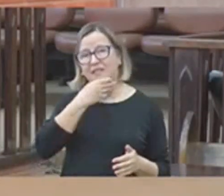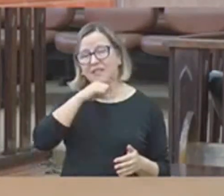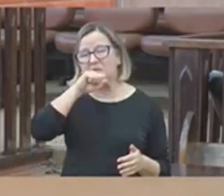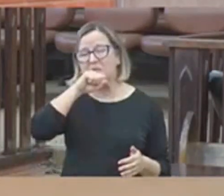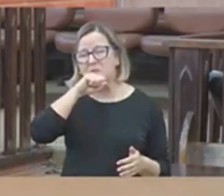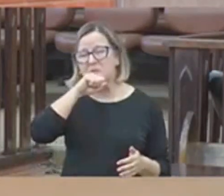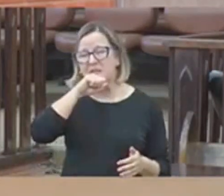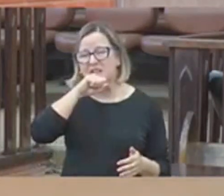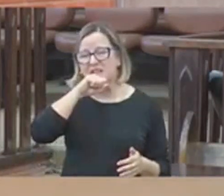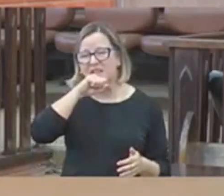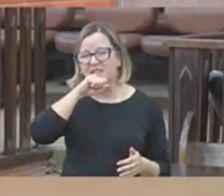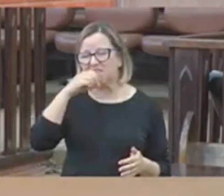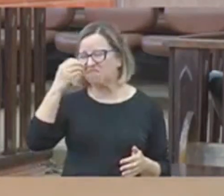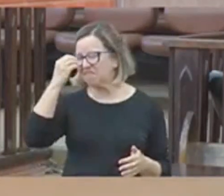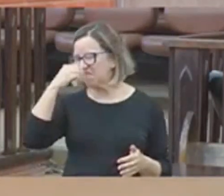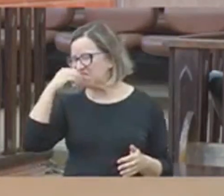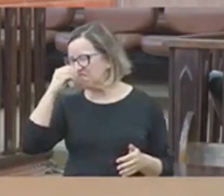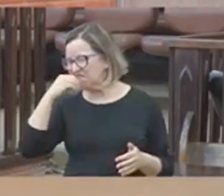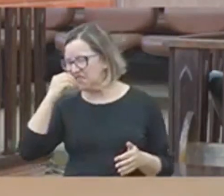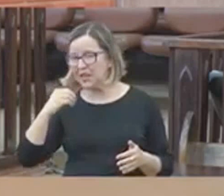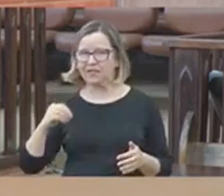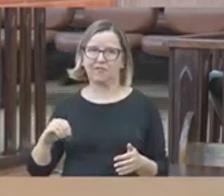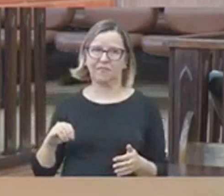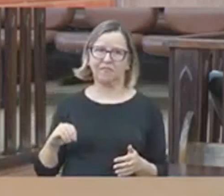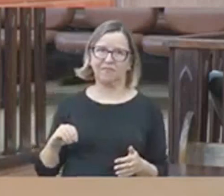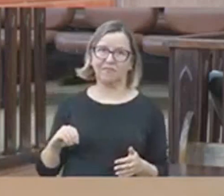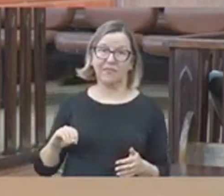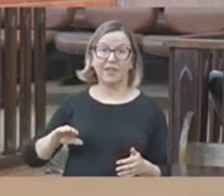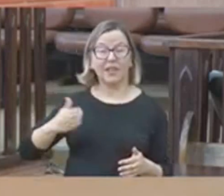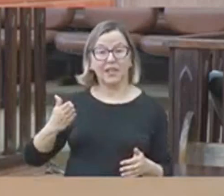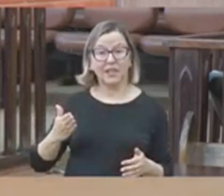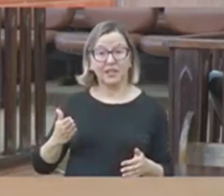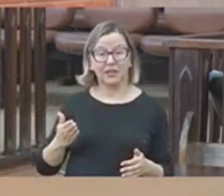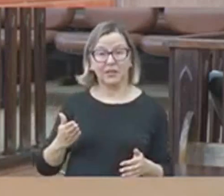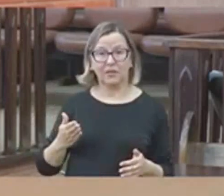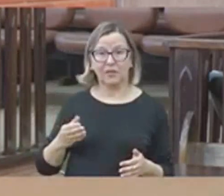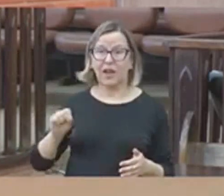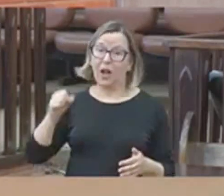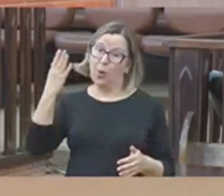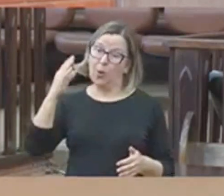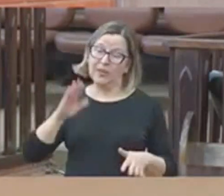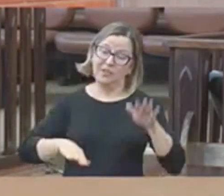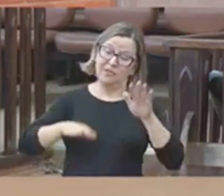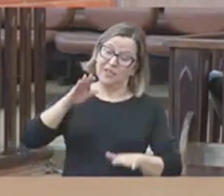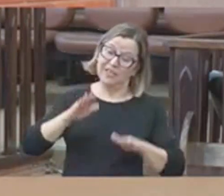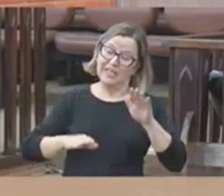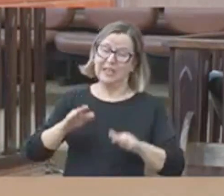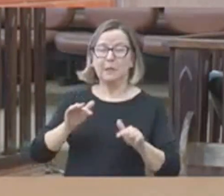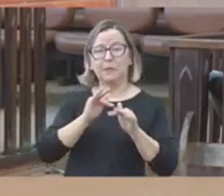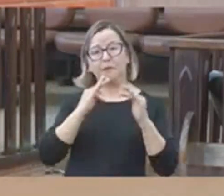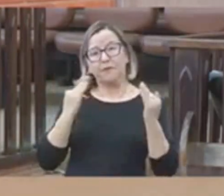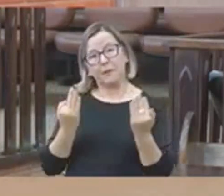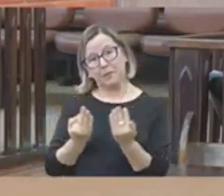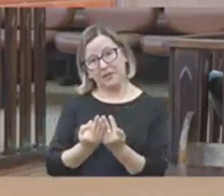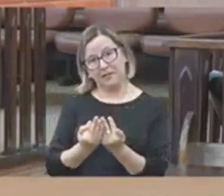E aí o desequilíbrio está ficando cada vez mais intenso, e ele vai se